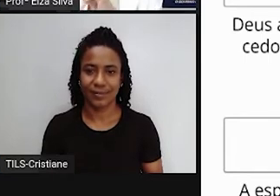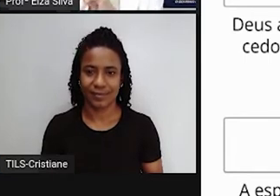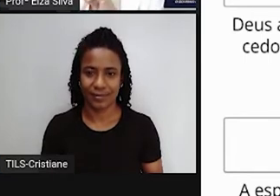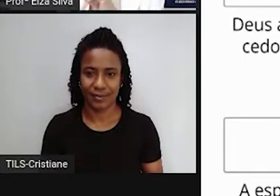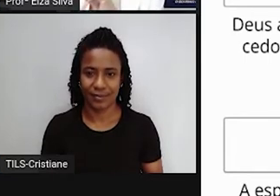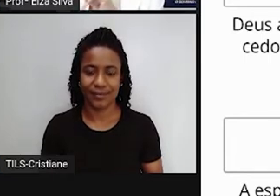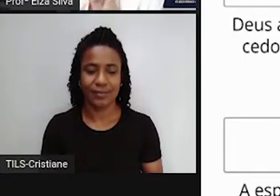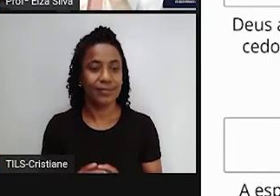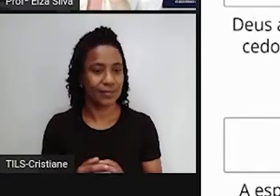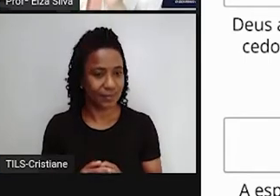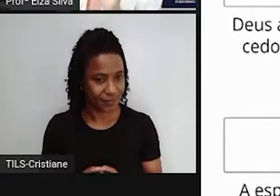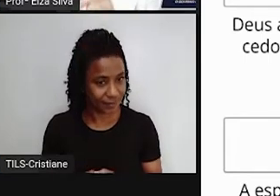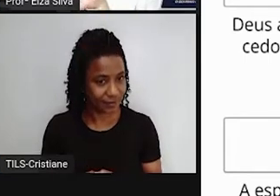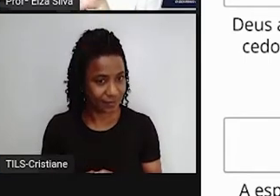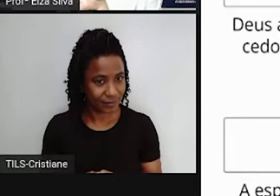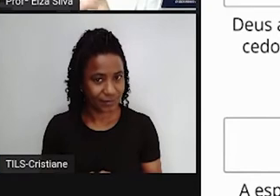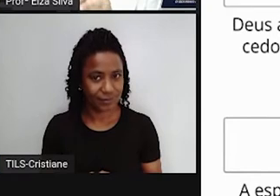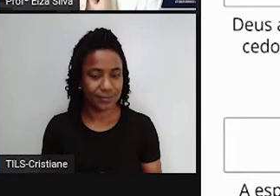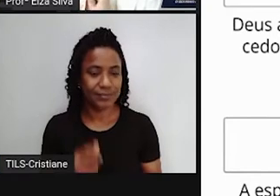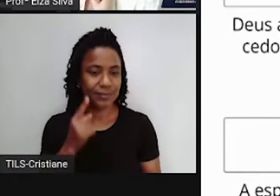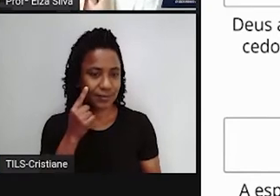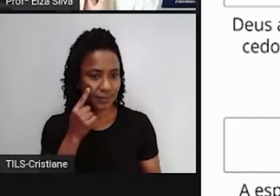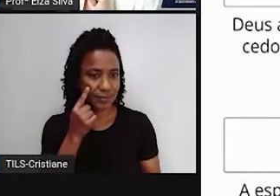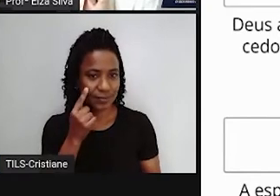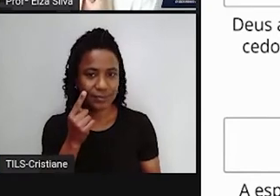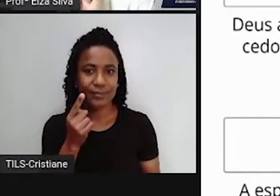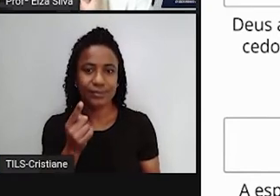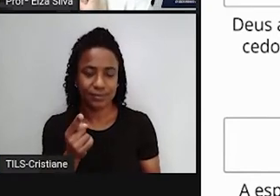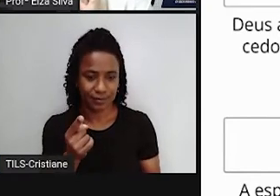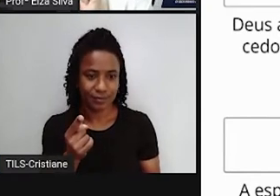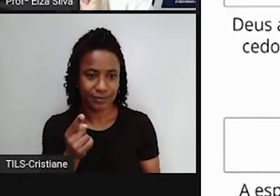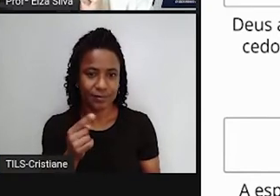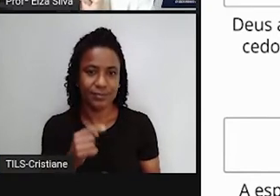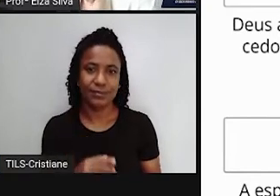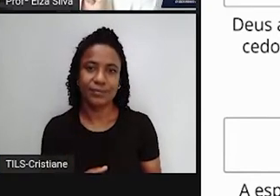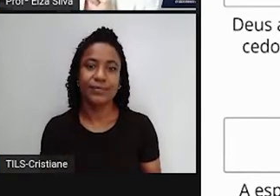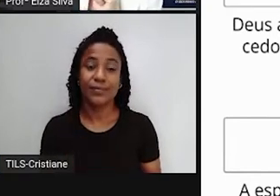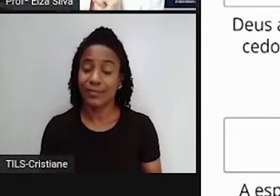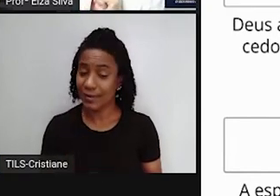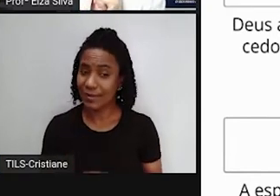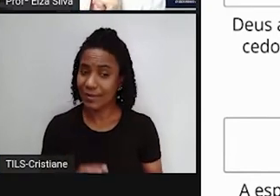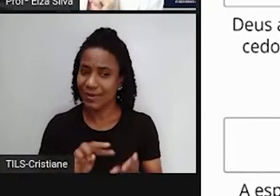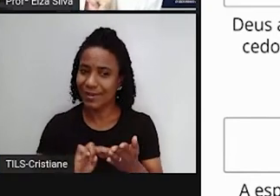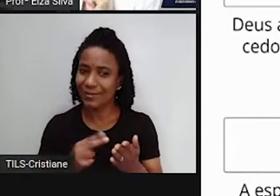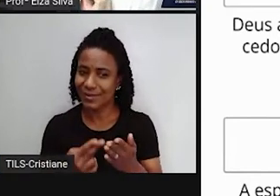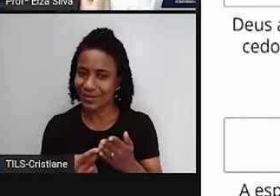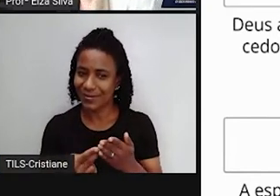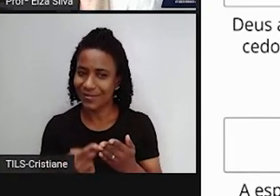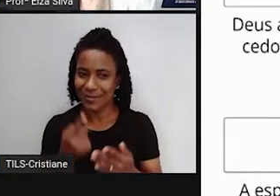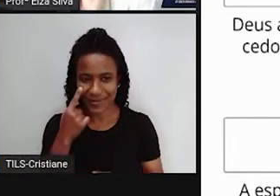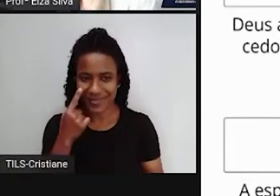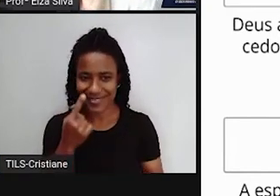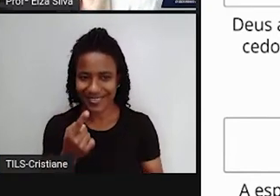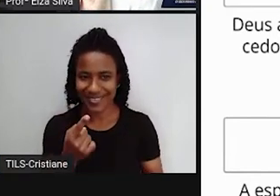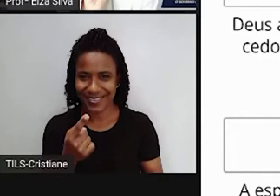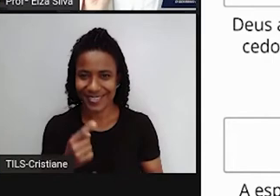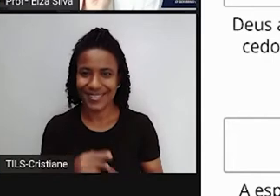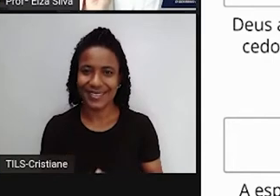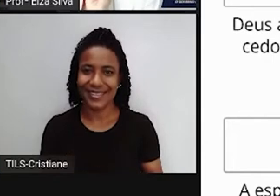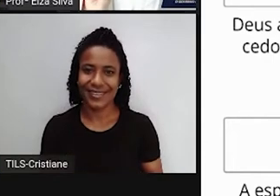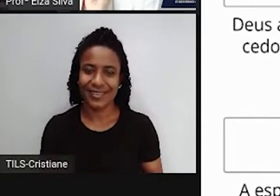que será, né, que esse ditado nos diz em nossa língua? Let's go. Em